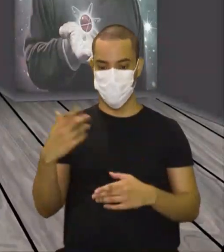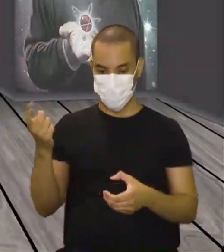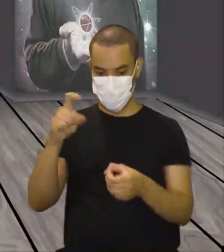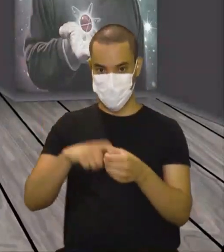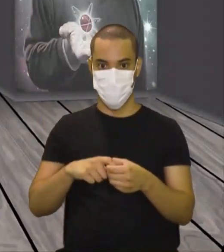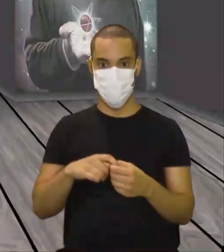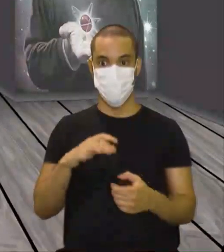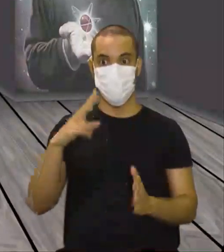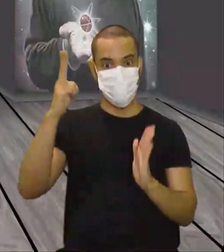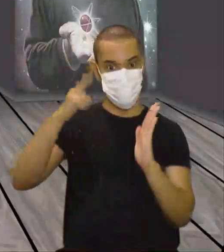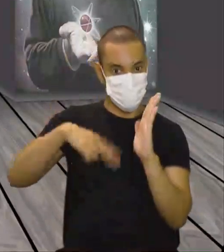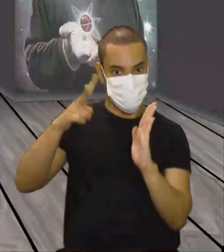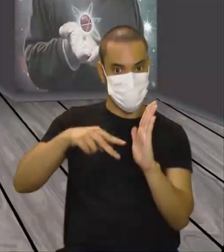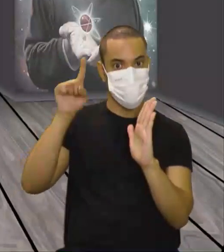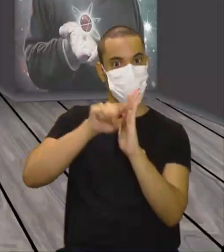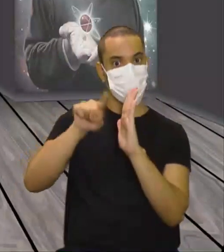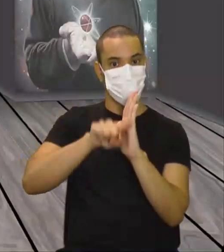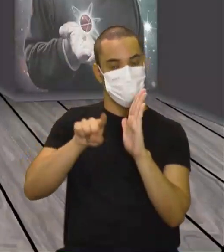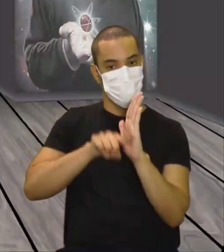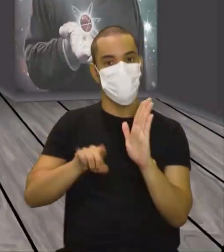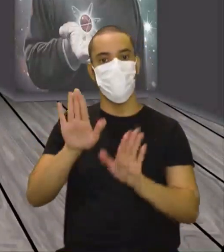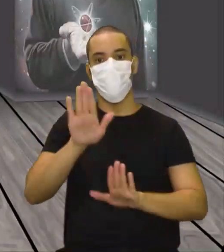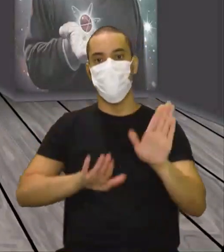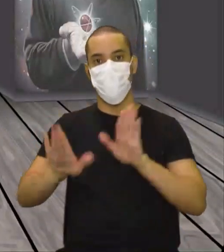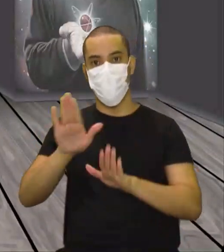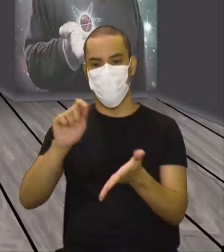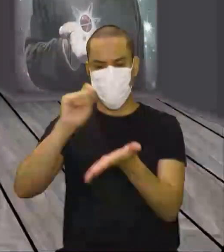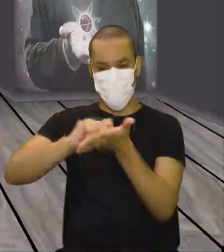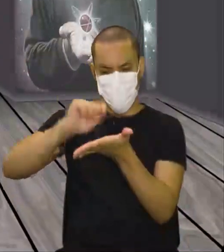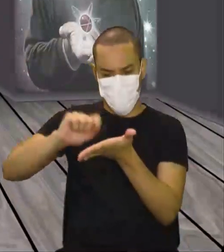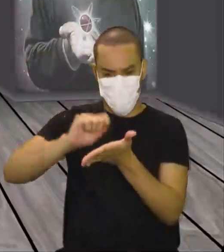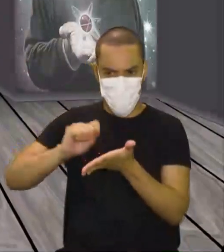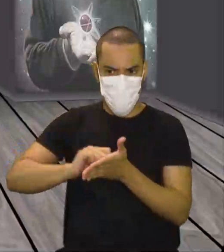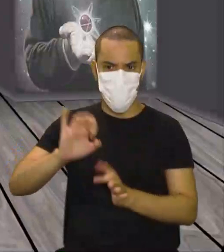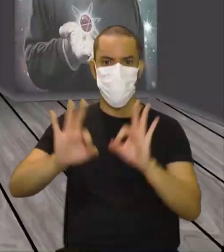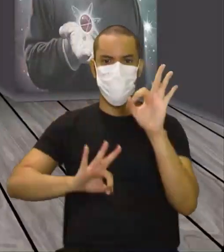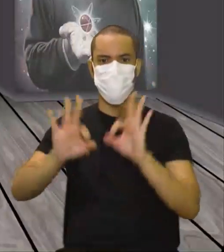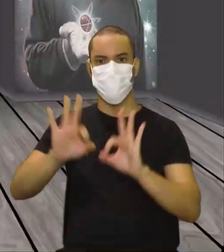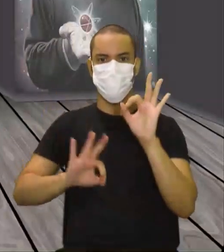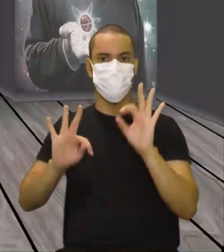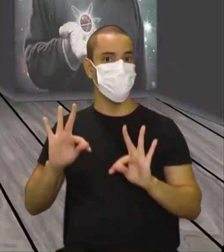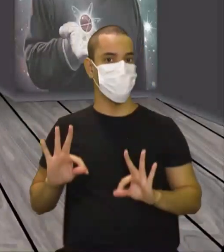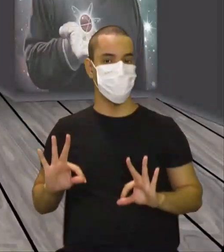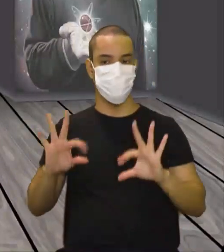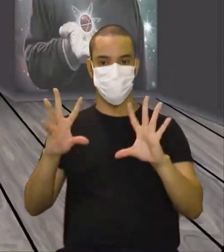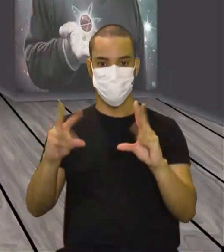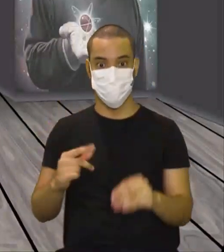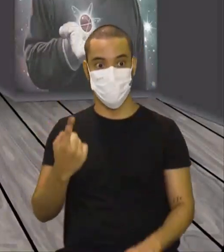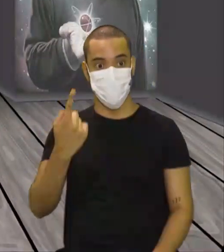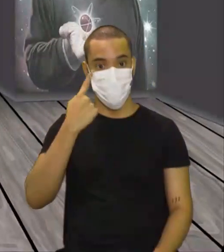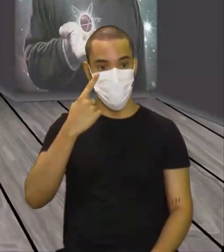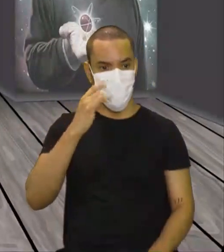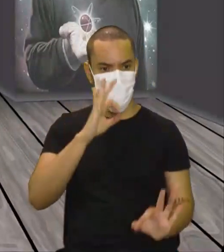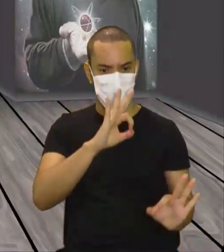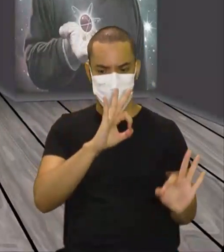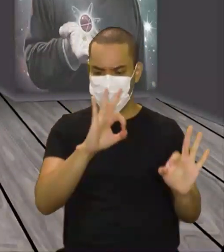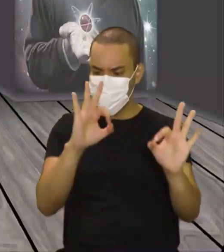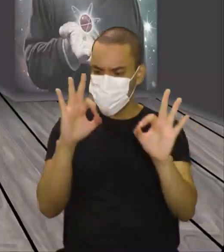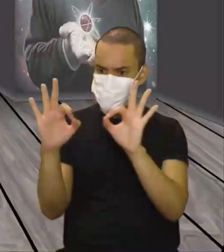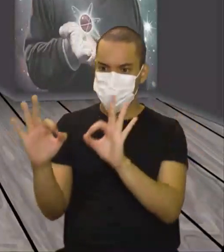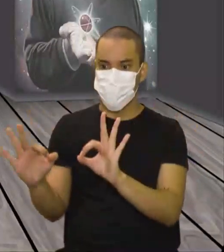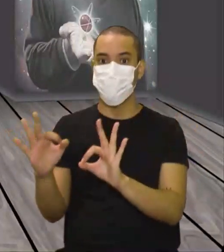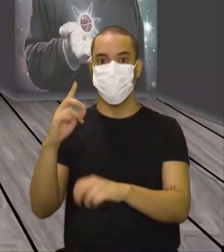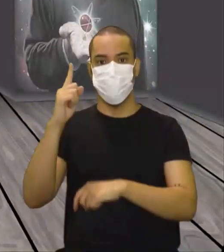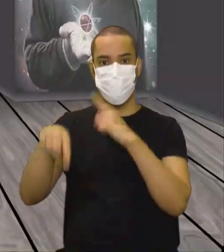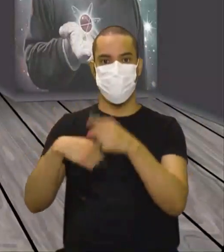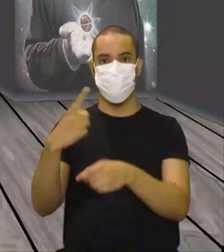voltamos. Vamos lá, leiam as questões com cuidado, anotem os dados, organiza tudo, olha as unidades se estão certas e